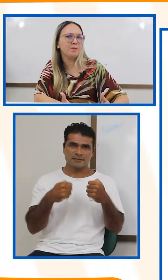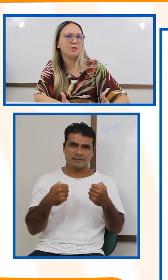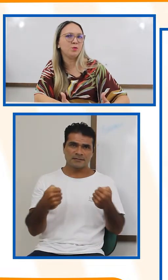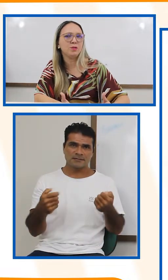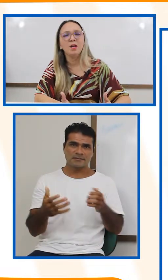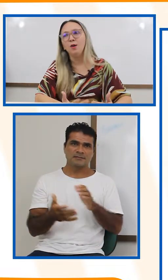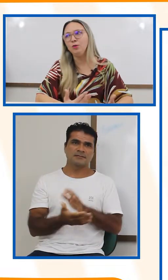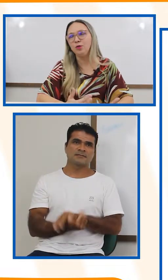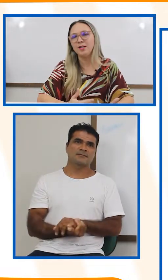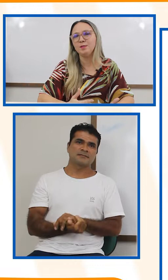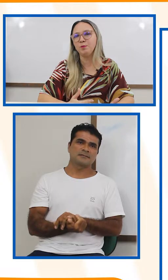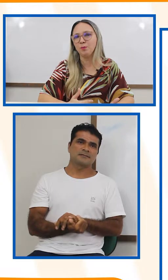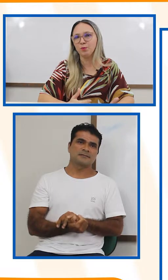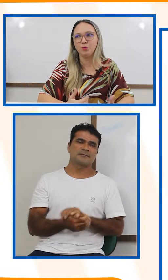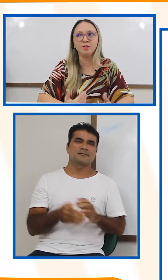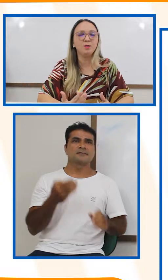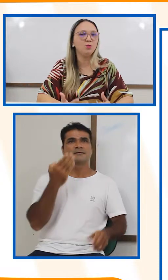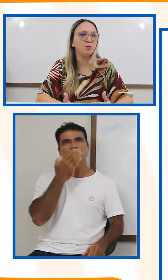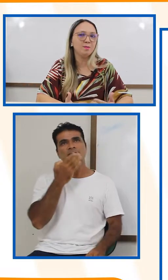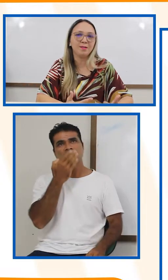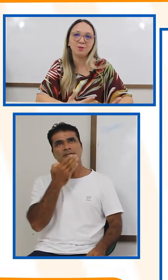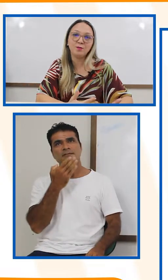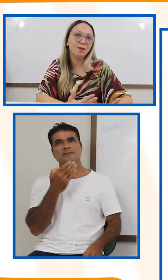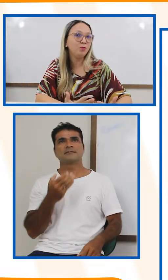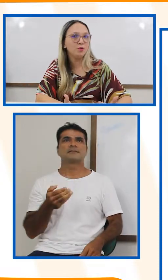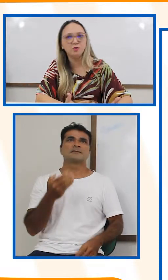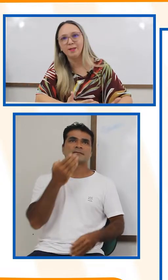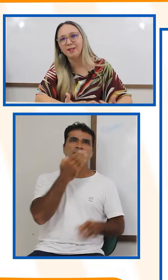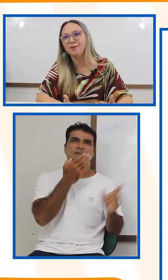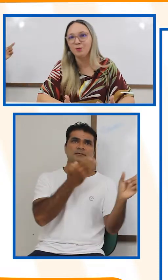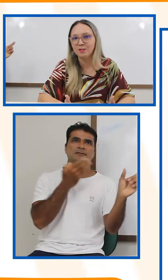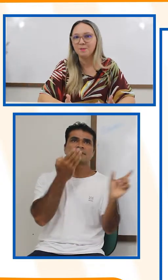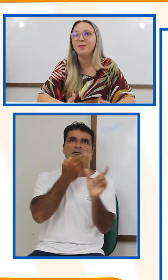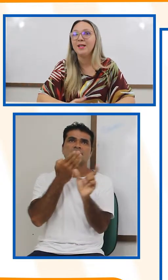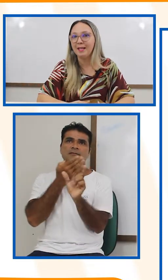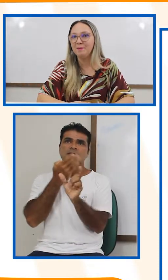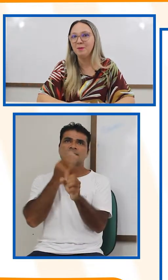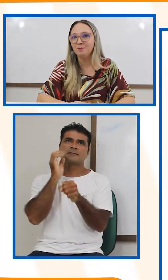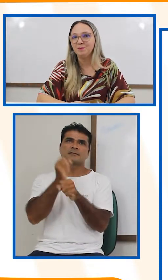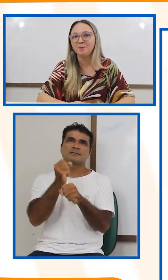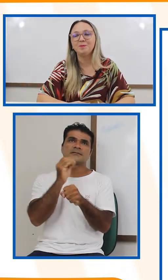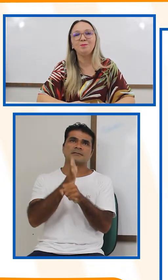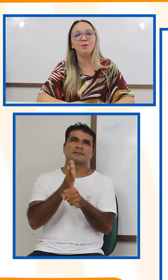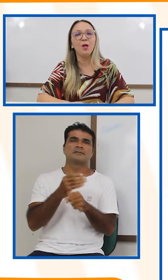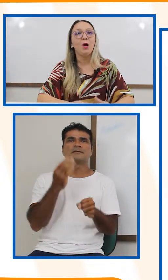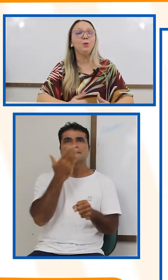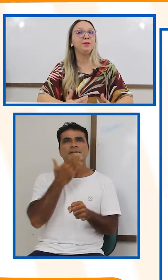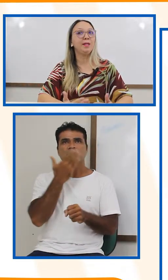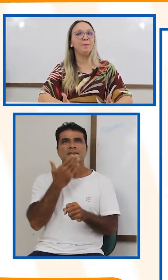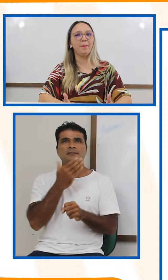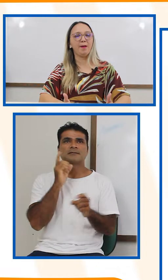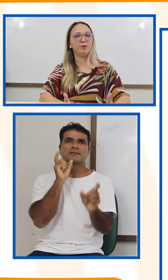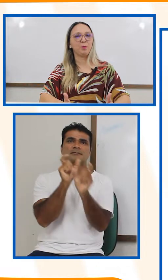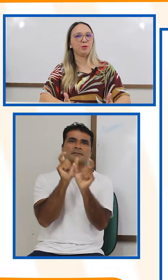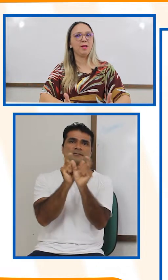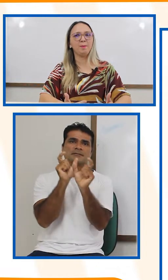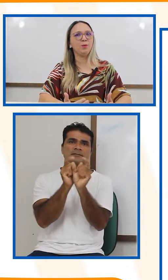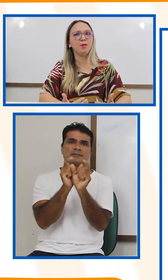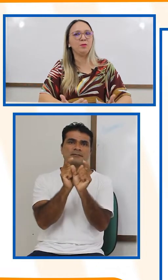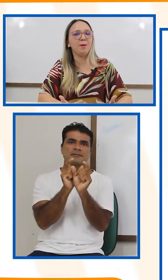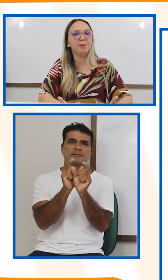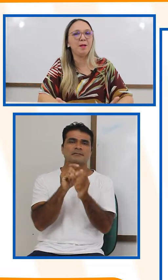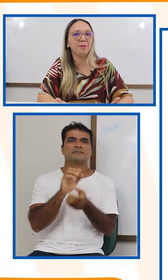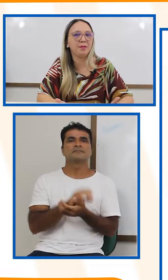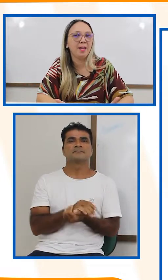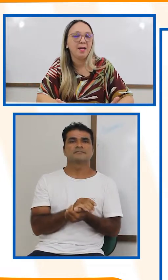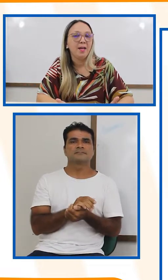qual é o doce mais doce? O doce respondeu pro doce que o doce mais doce é o doce de batata doce. Lembram? O tempo perguntou pro tempo